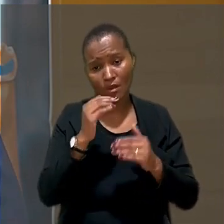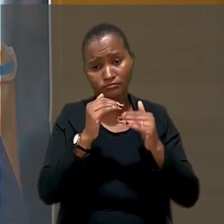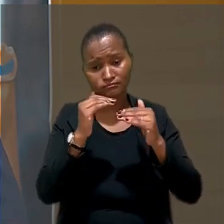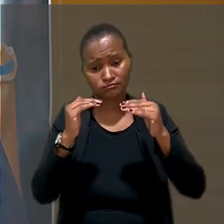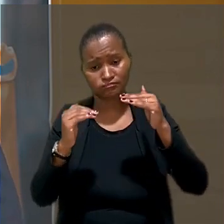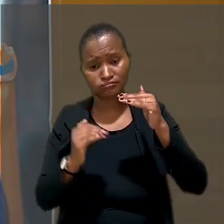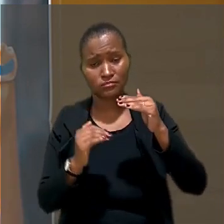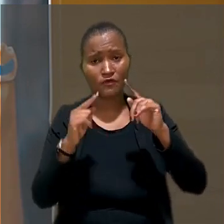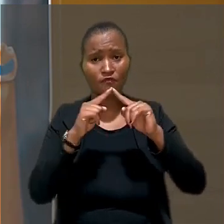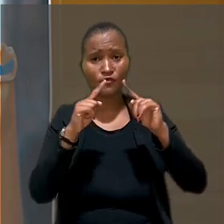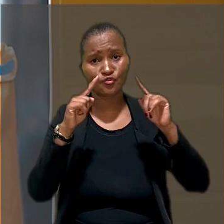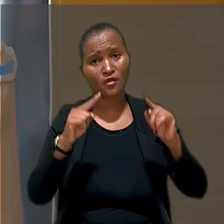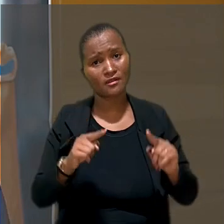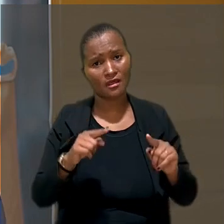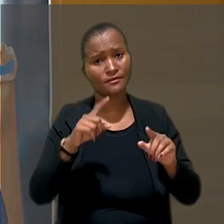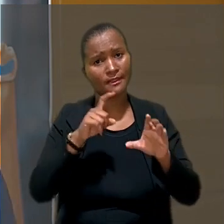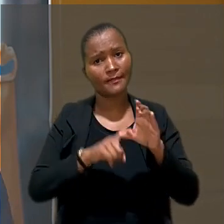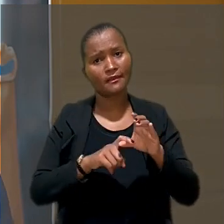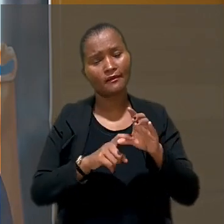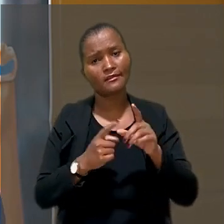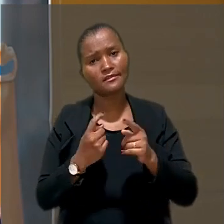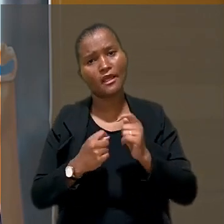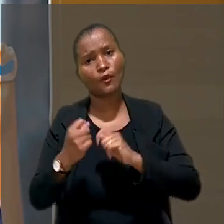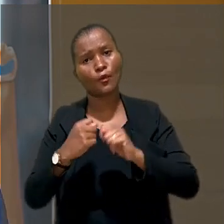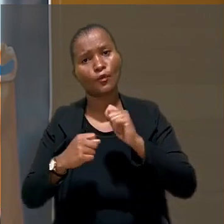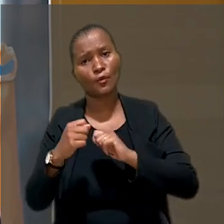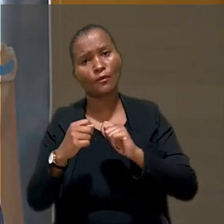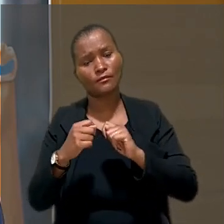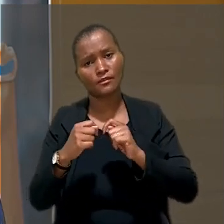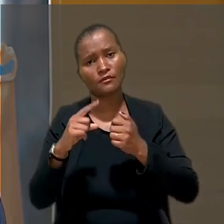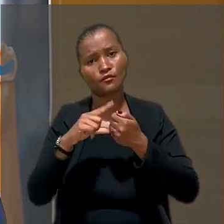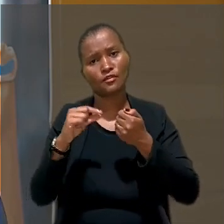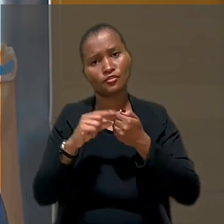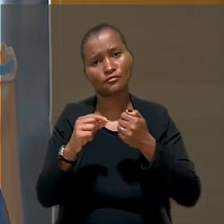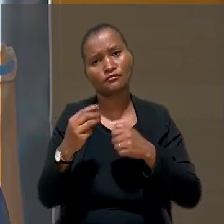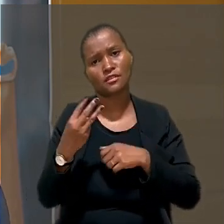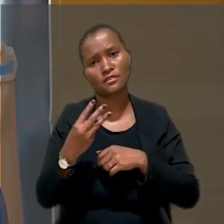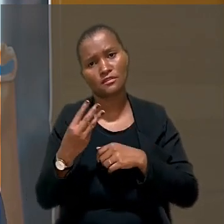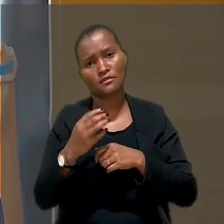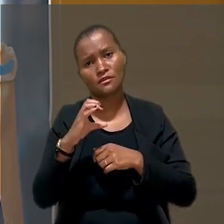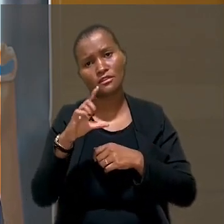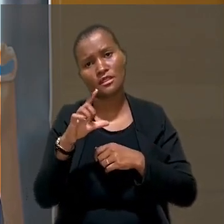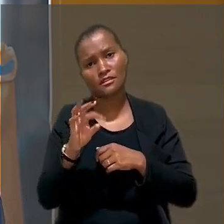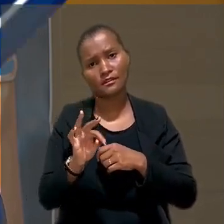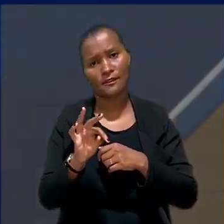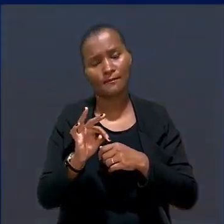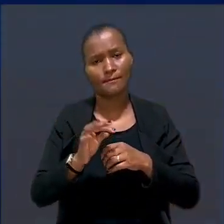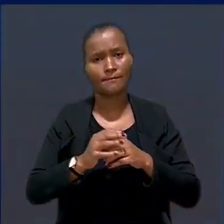subjetivamente subordinado e está na ideia da dependência econômica de que trata o artigo 3º da CLT.